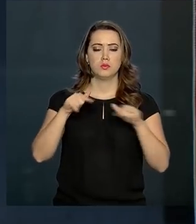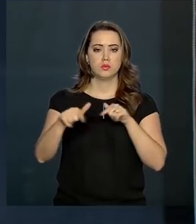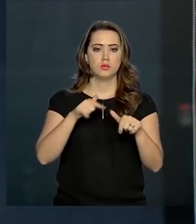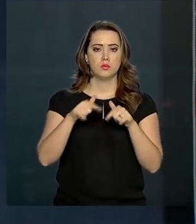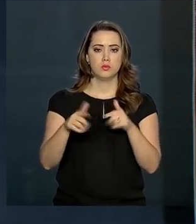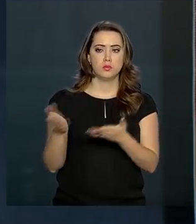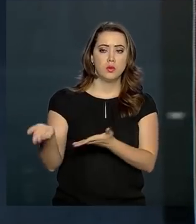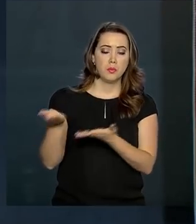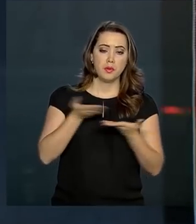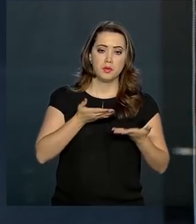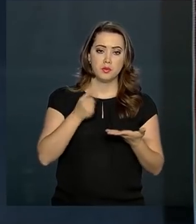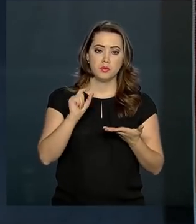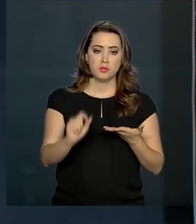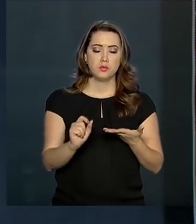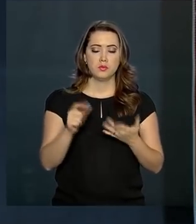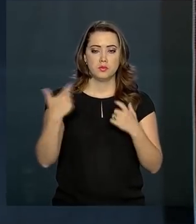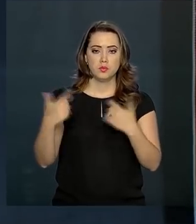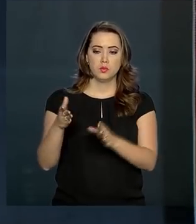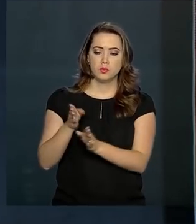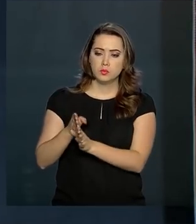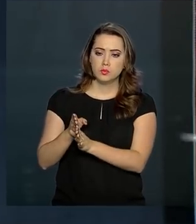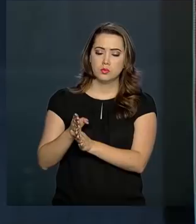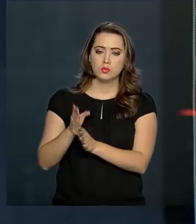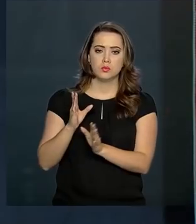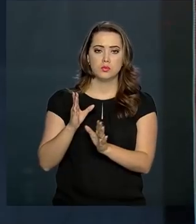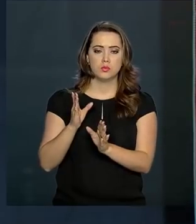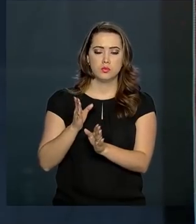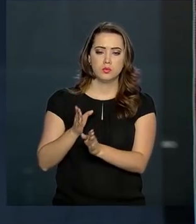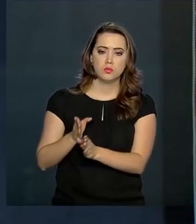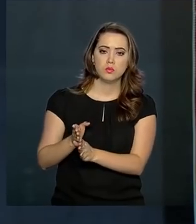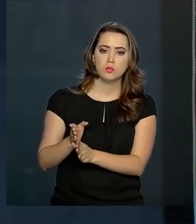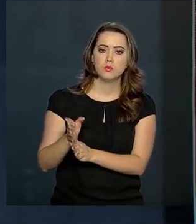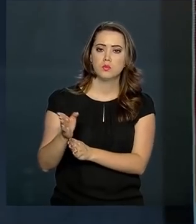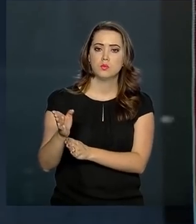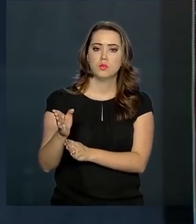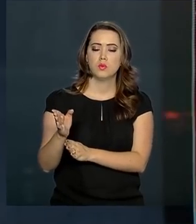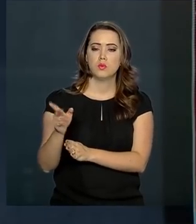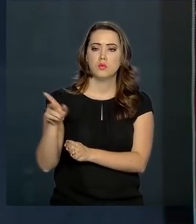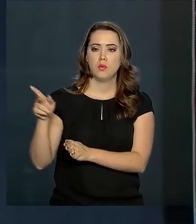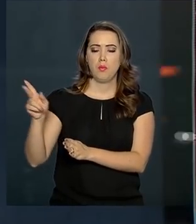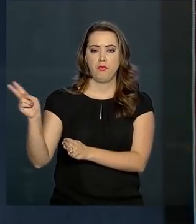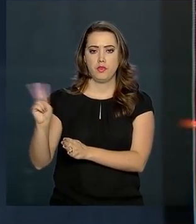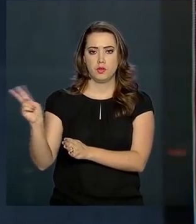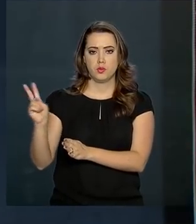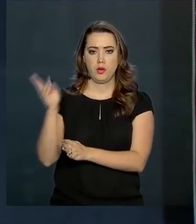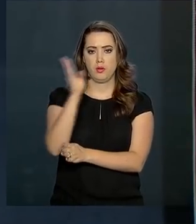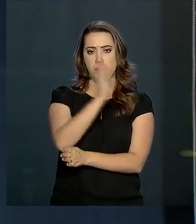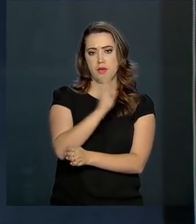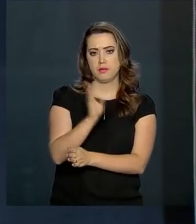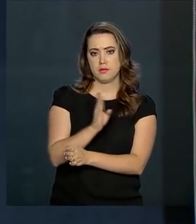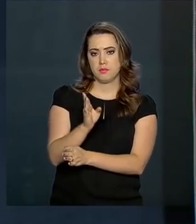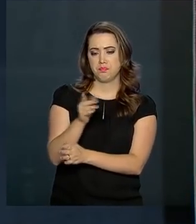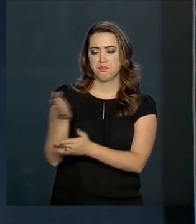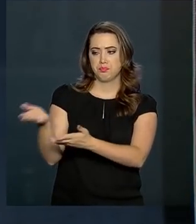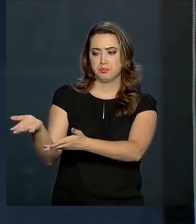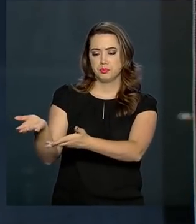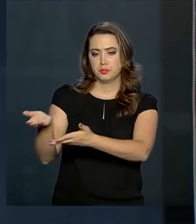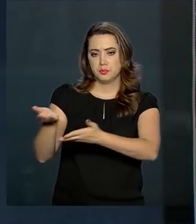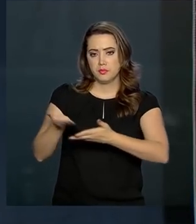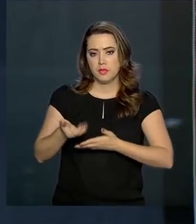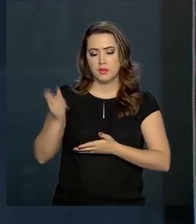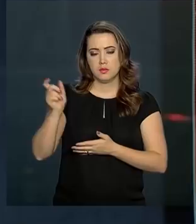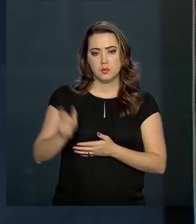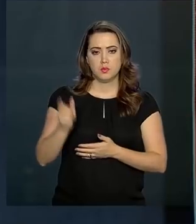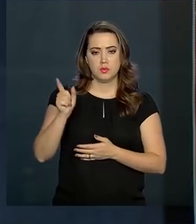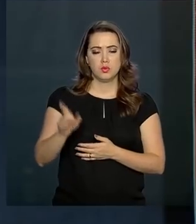operação Acolhida ali na fronteira com o país vizinho. Essa operação que já atua no local